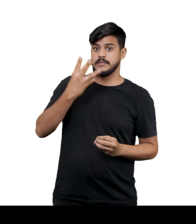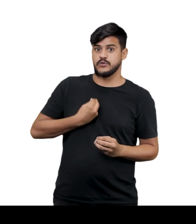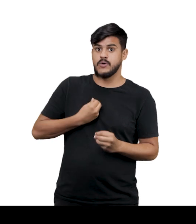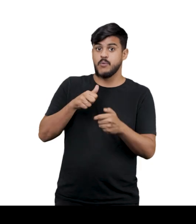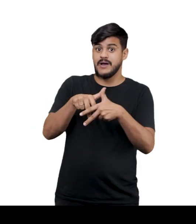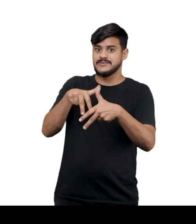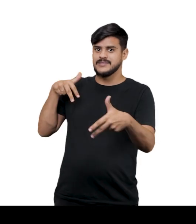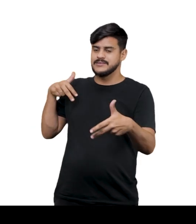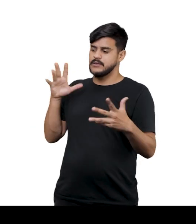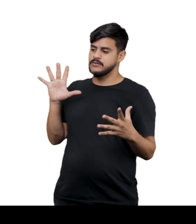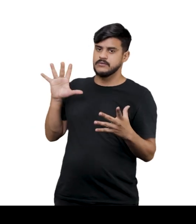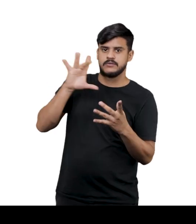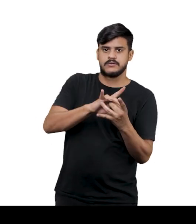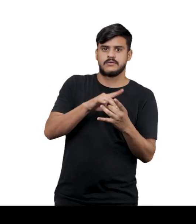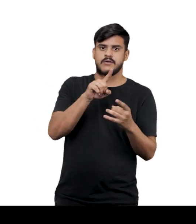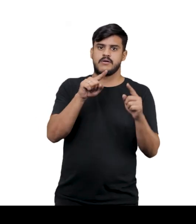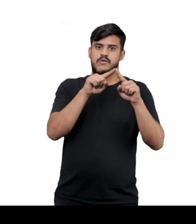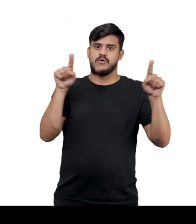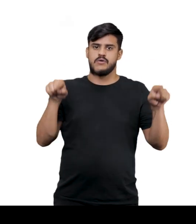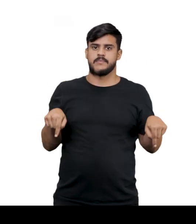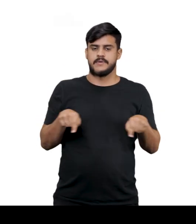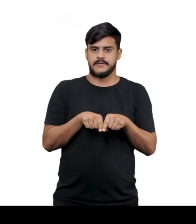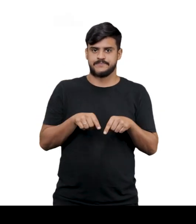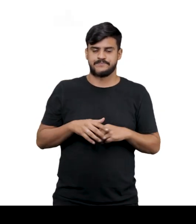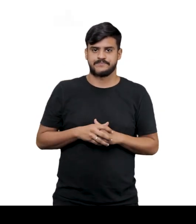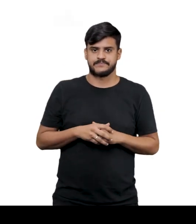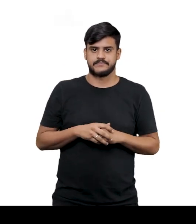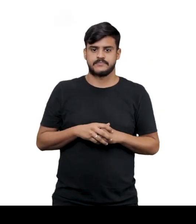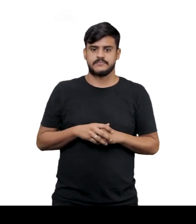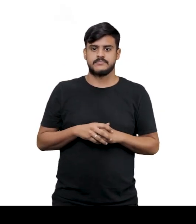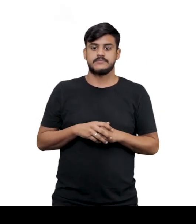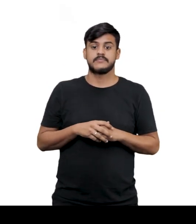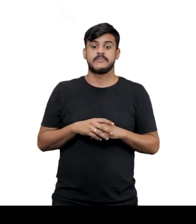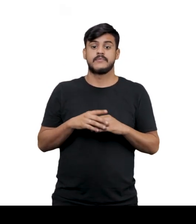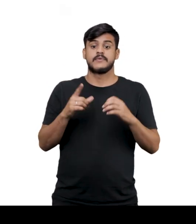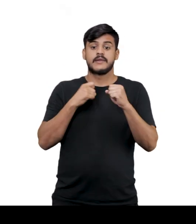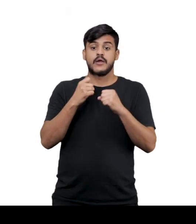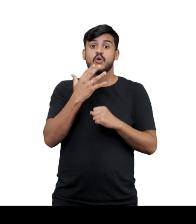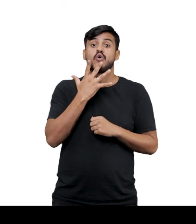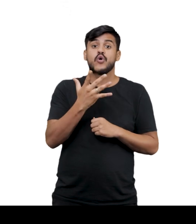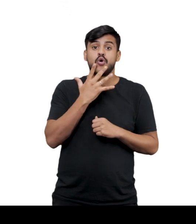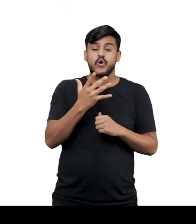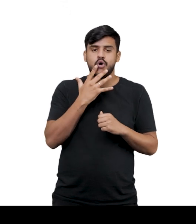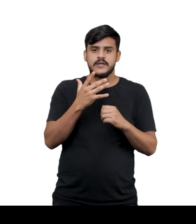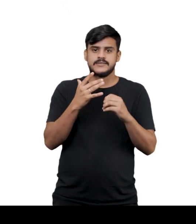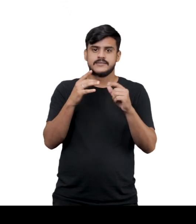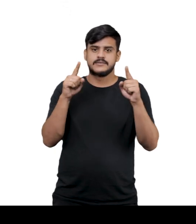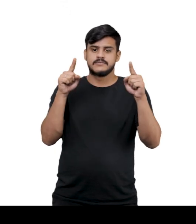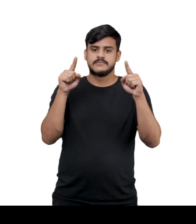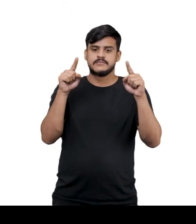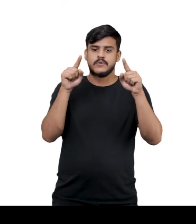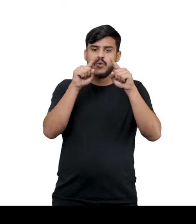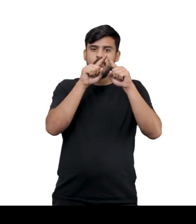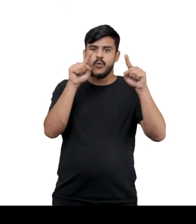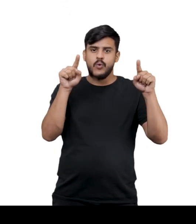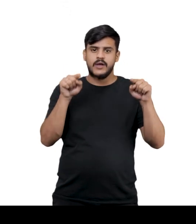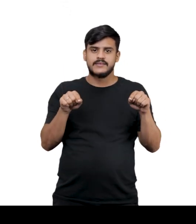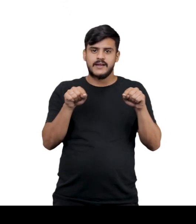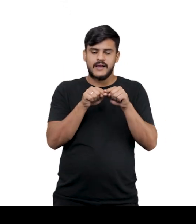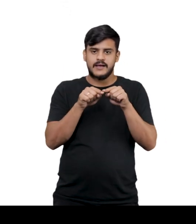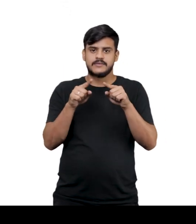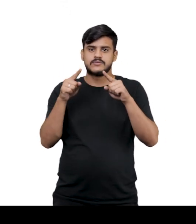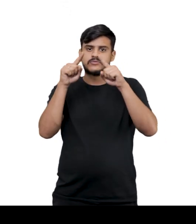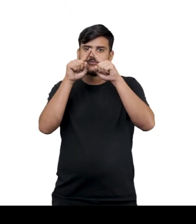ligação espiritual e ancestral presente na obra. Em torno dele, as linhas coloridas se entrelaçam